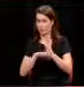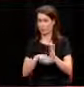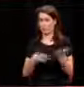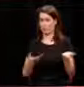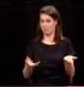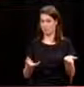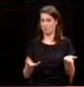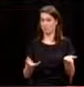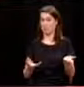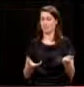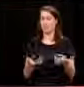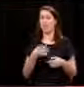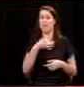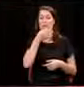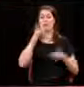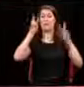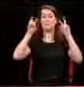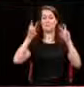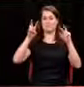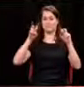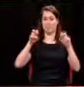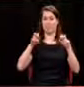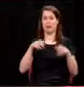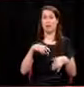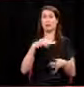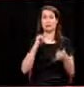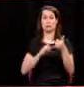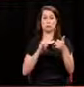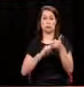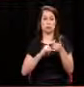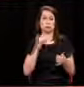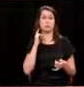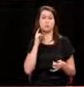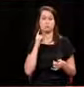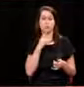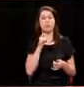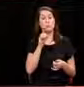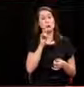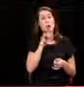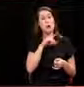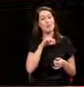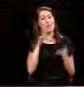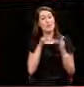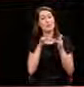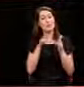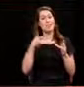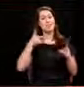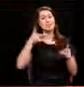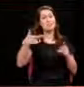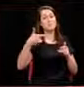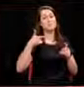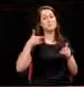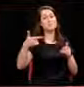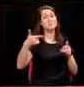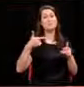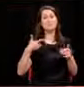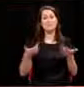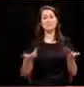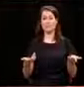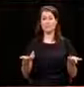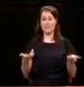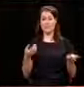adeptos do Sport Lisboa e Benfica, mesmo que sendo surdos, têm a possibilidade de contactar de facto a linha Benfica